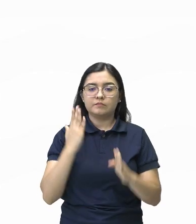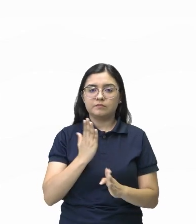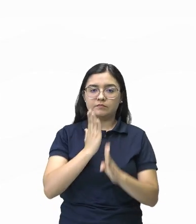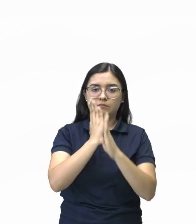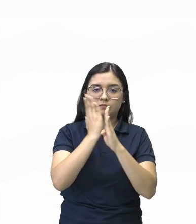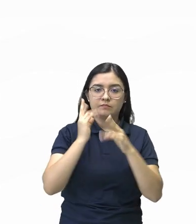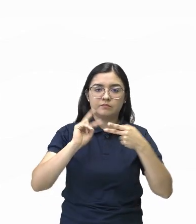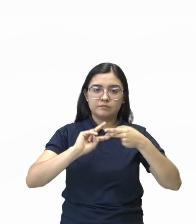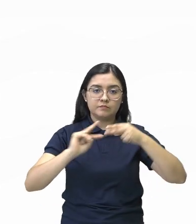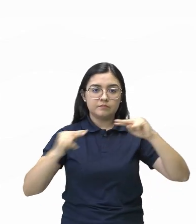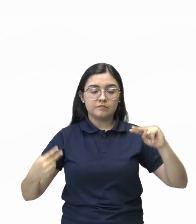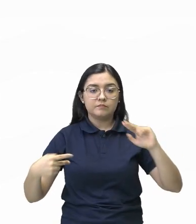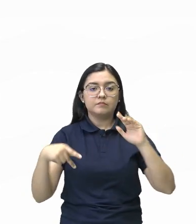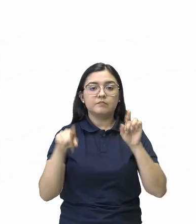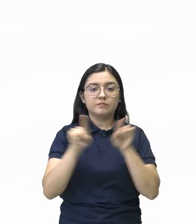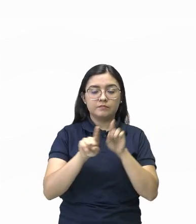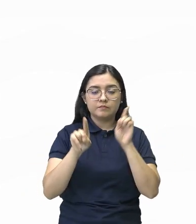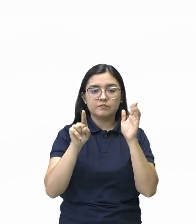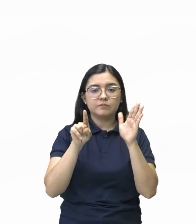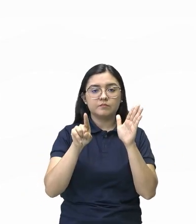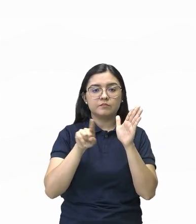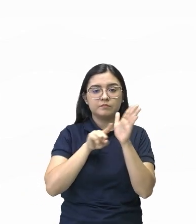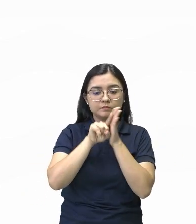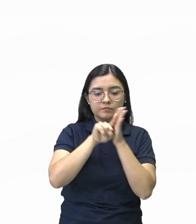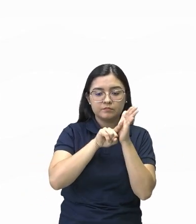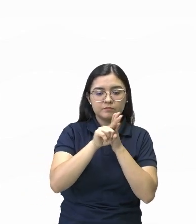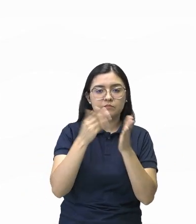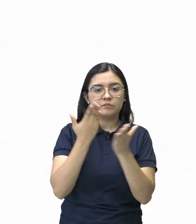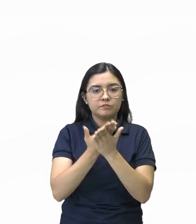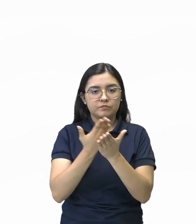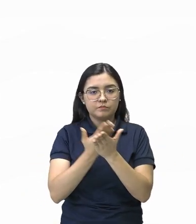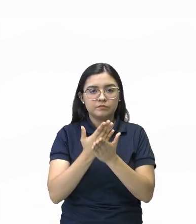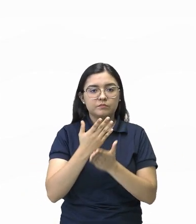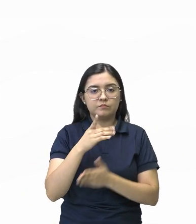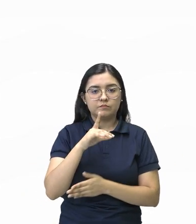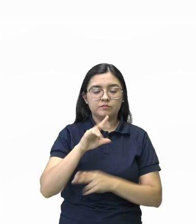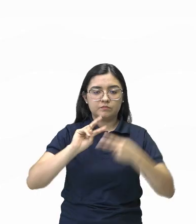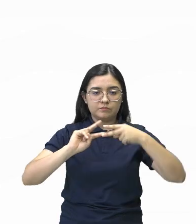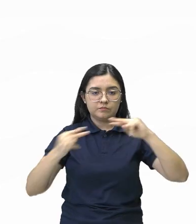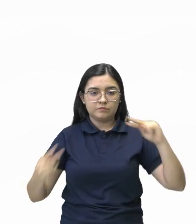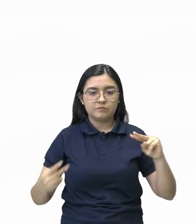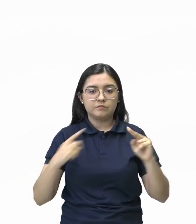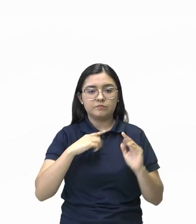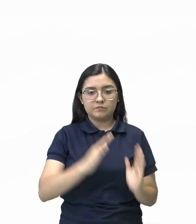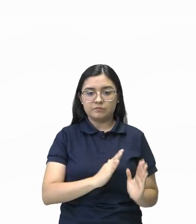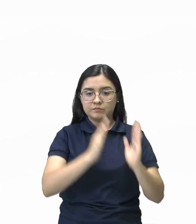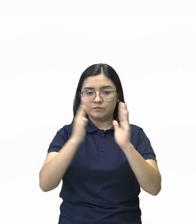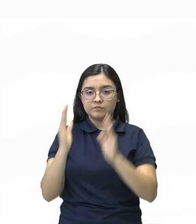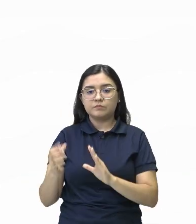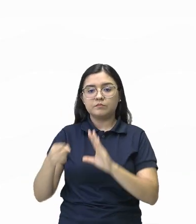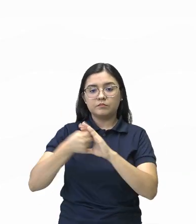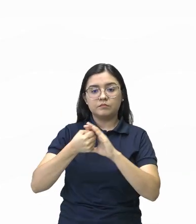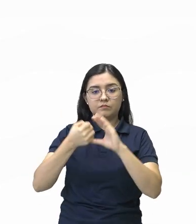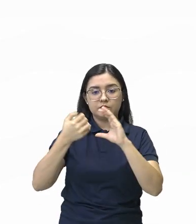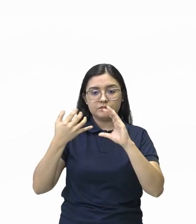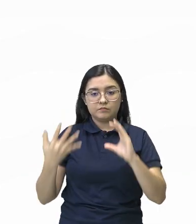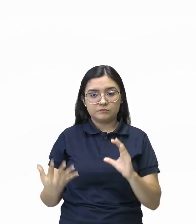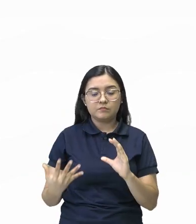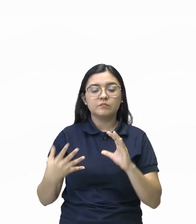do DNA e o estudo do DNA. Enquanto que a base do neolamarquismo são as